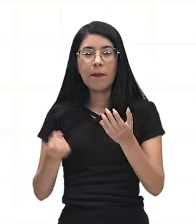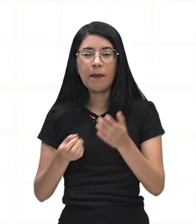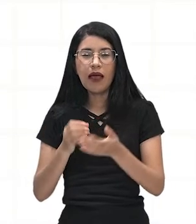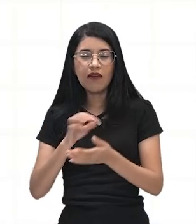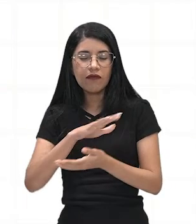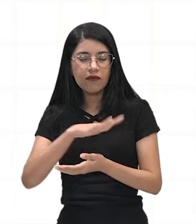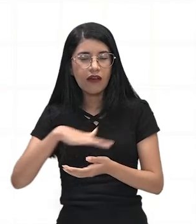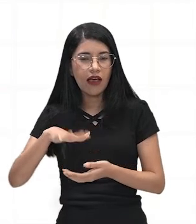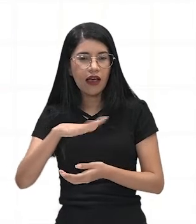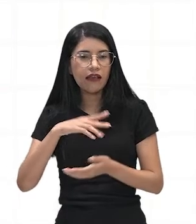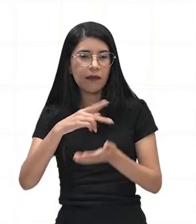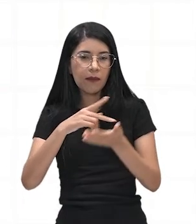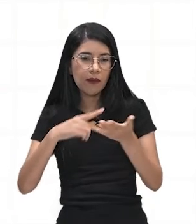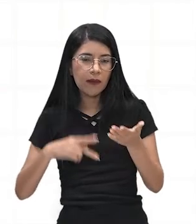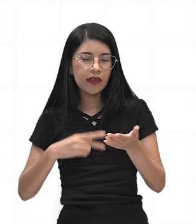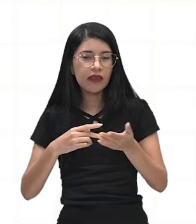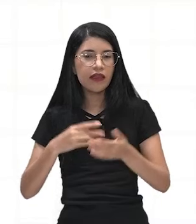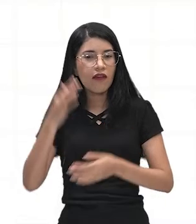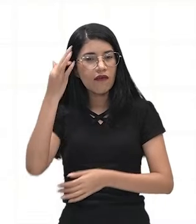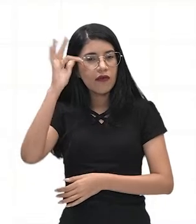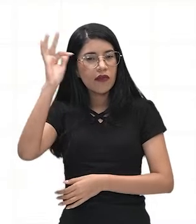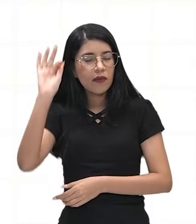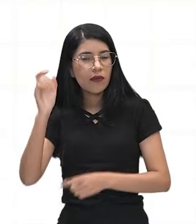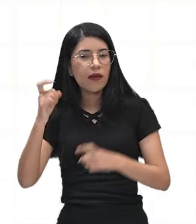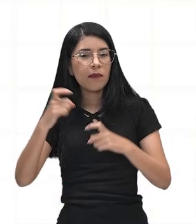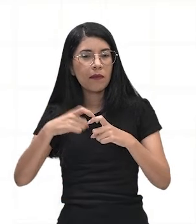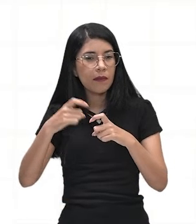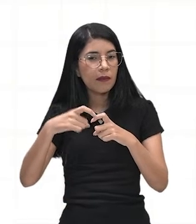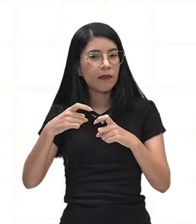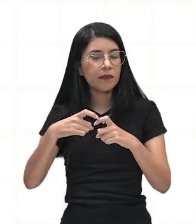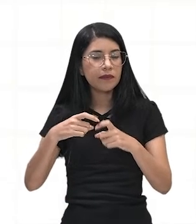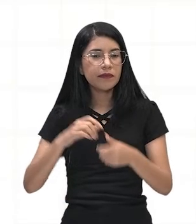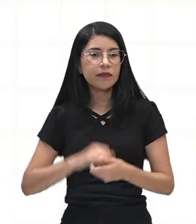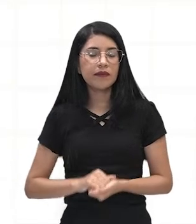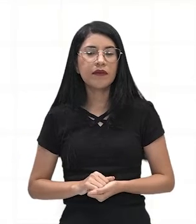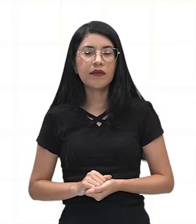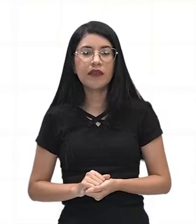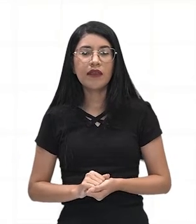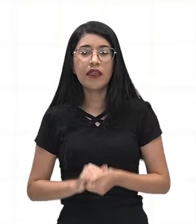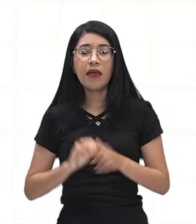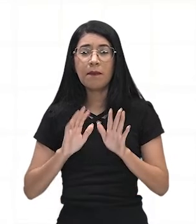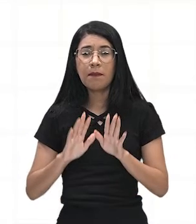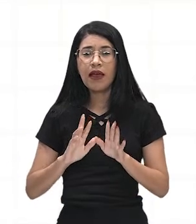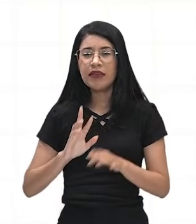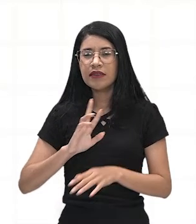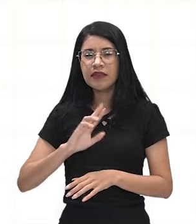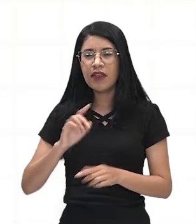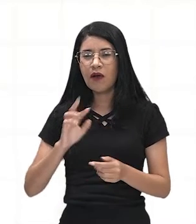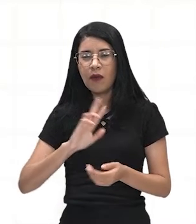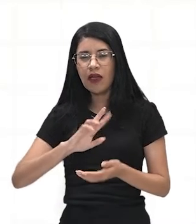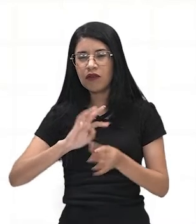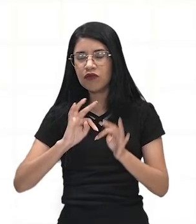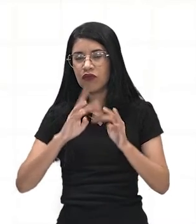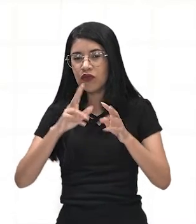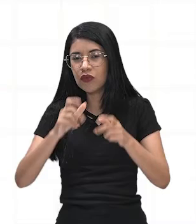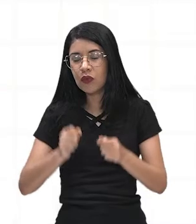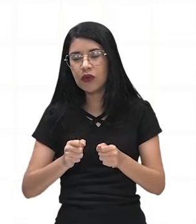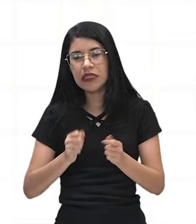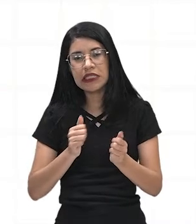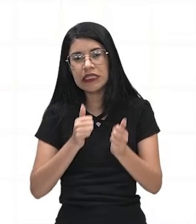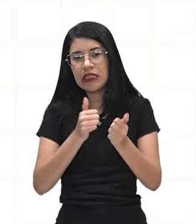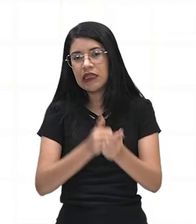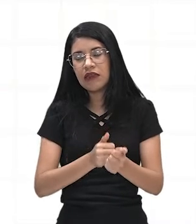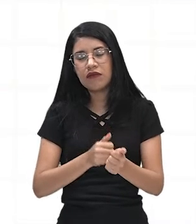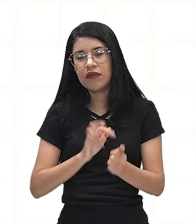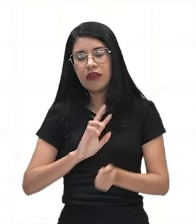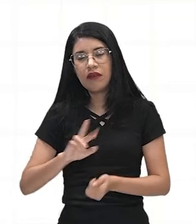a filosofia e a medicina, embora fossem exceção à norma. Isso quer dizer